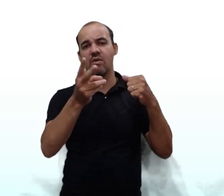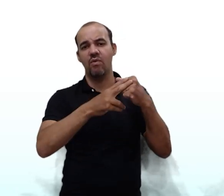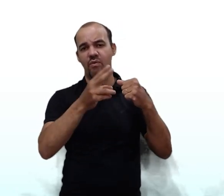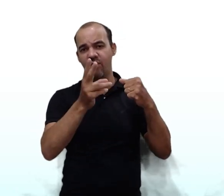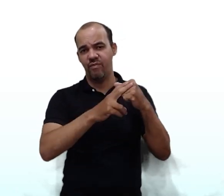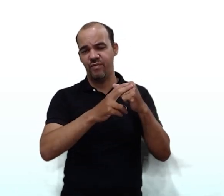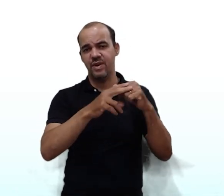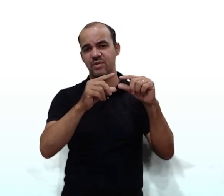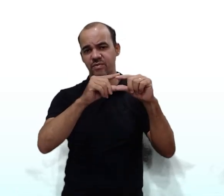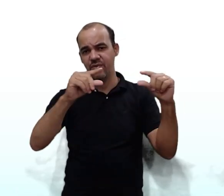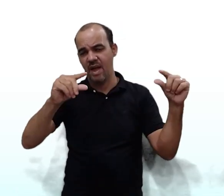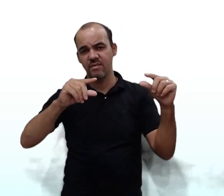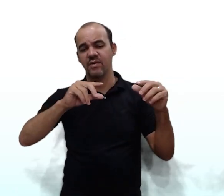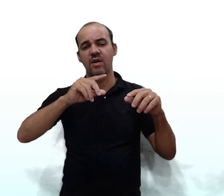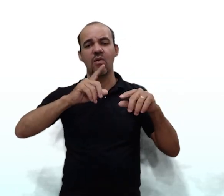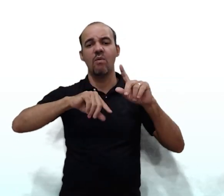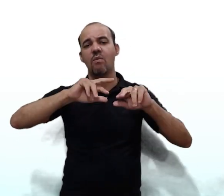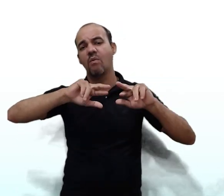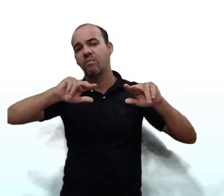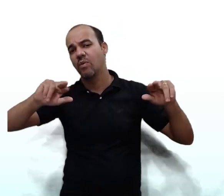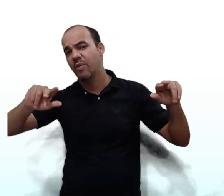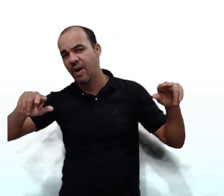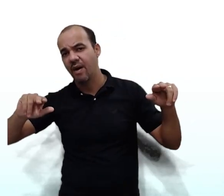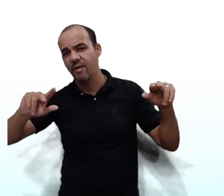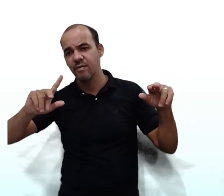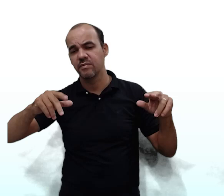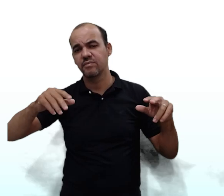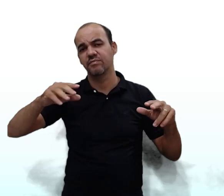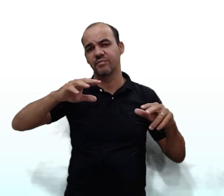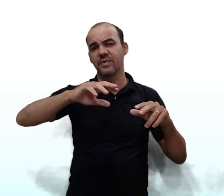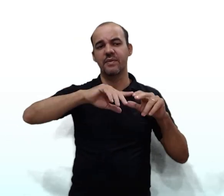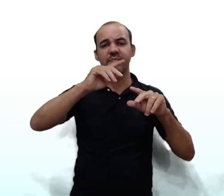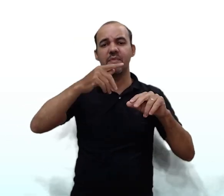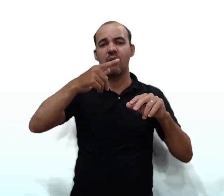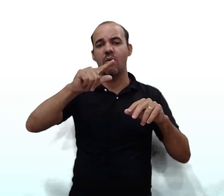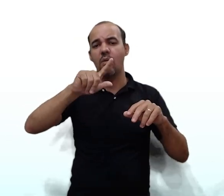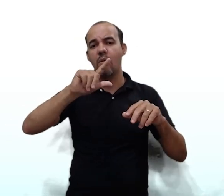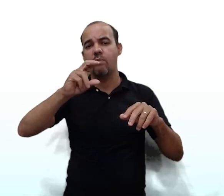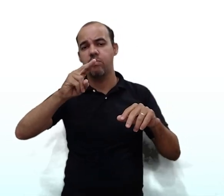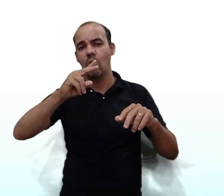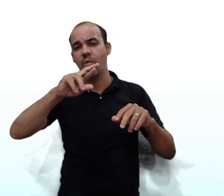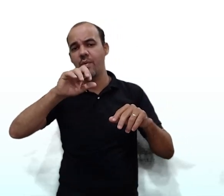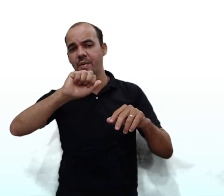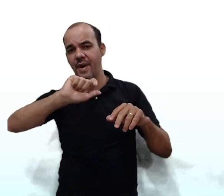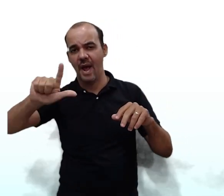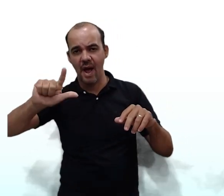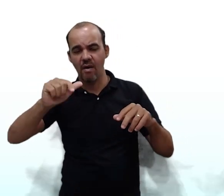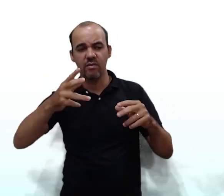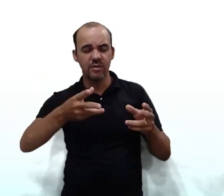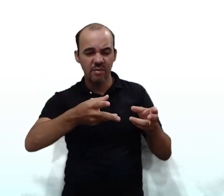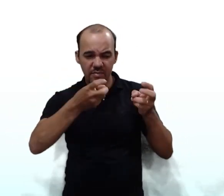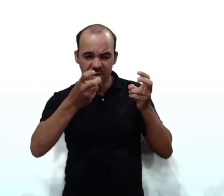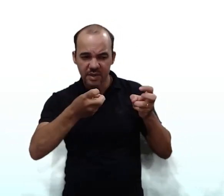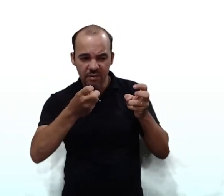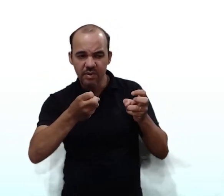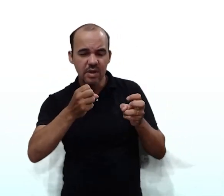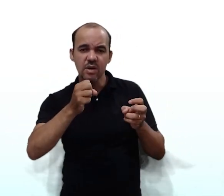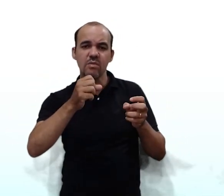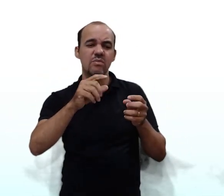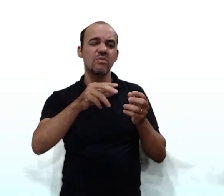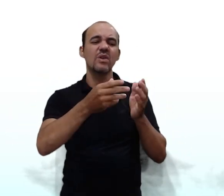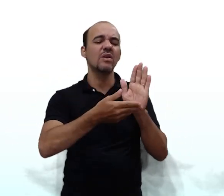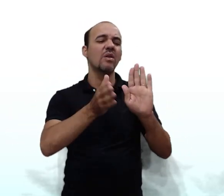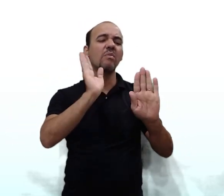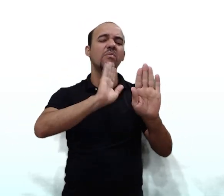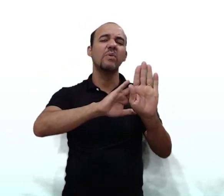que se você estiver lidando com um ali, você vai ter que se ligar que você não vai poder traduzir literalmente e que ele vai ter uma ideia por trás